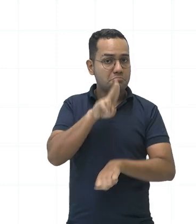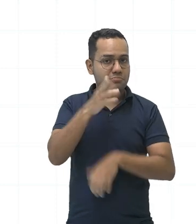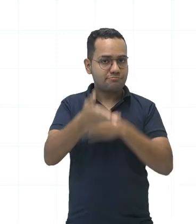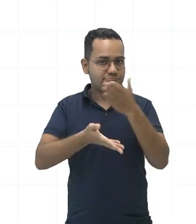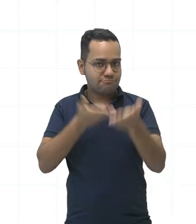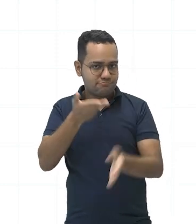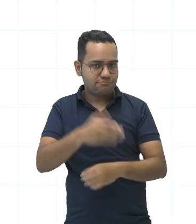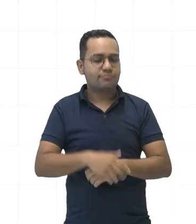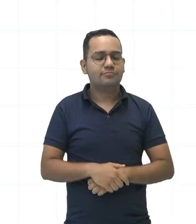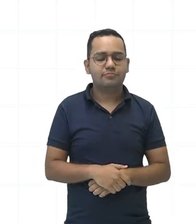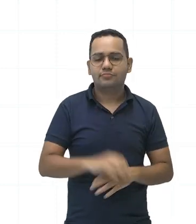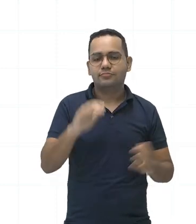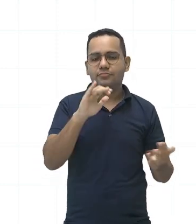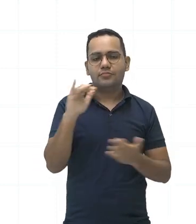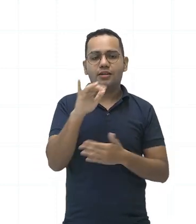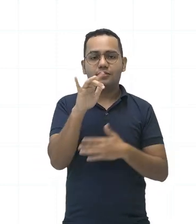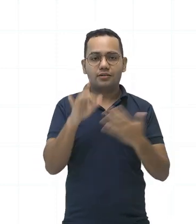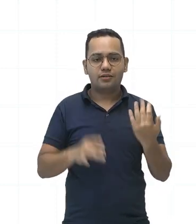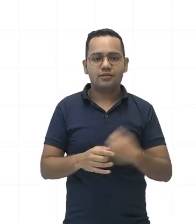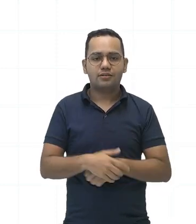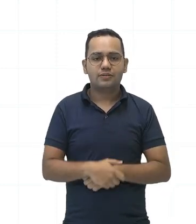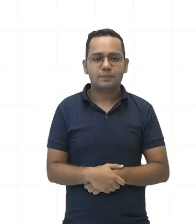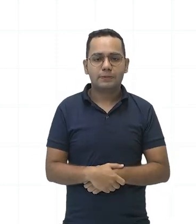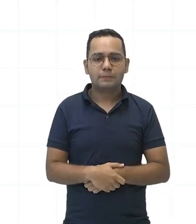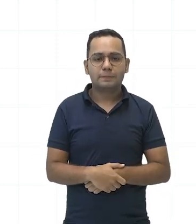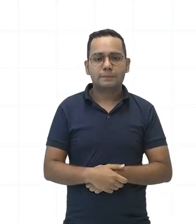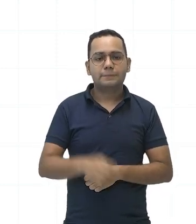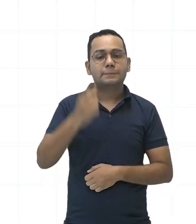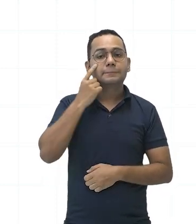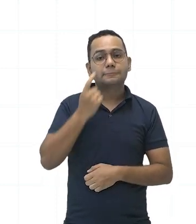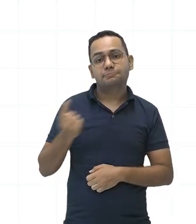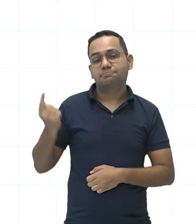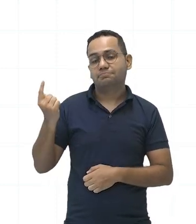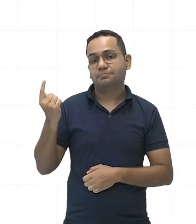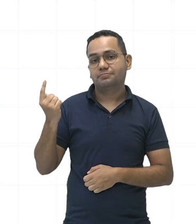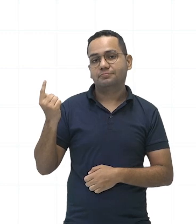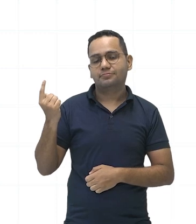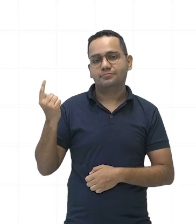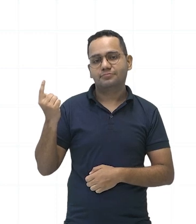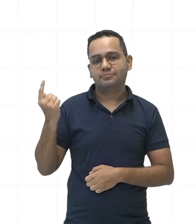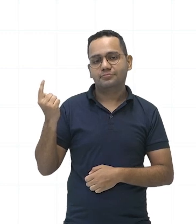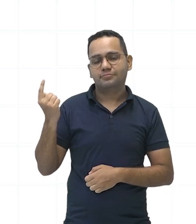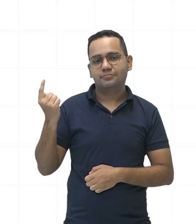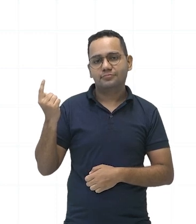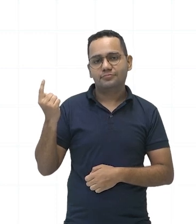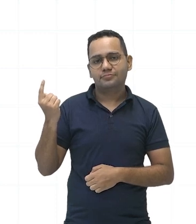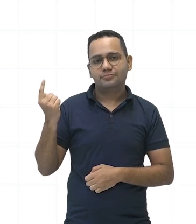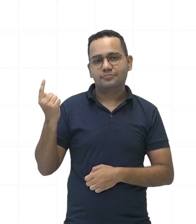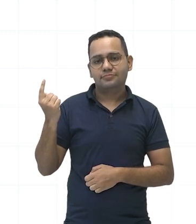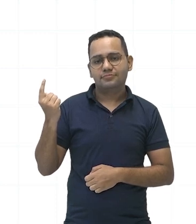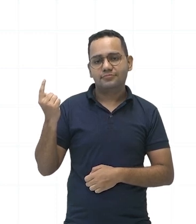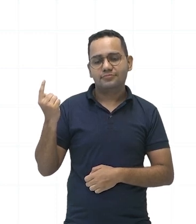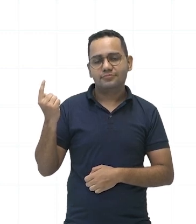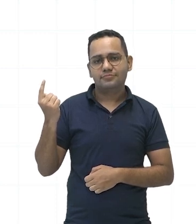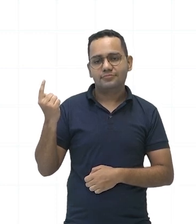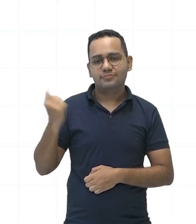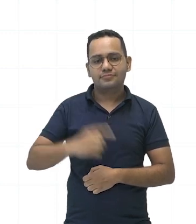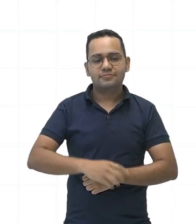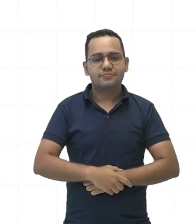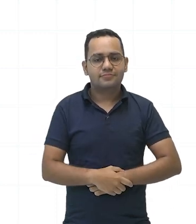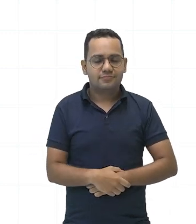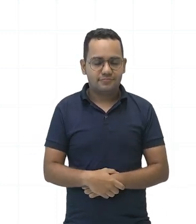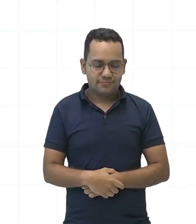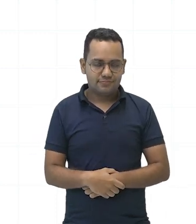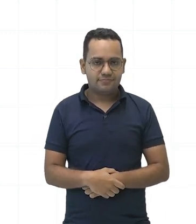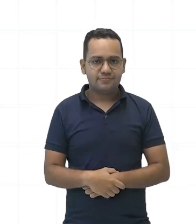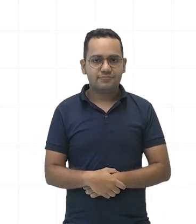conhecimento é primeiros socorros e o detalhamento. Traumatismos na boca e dentes, desmaios